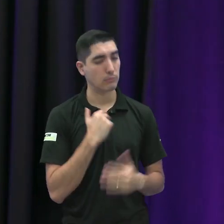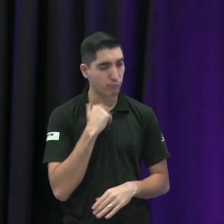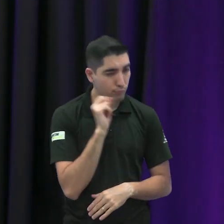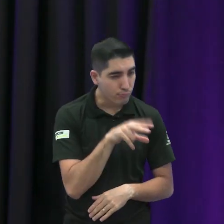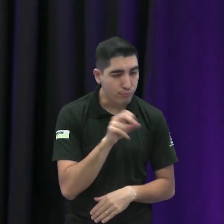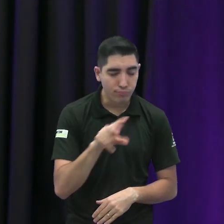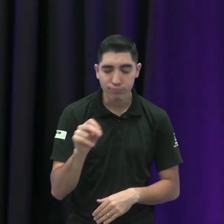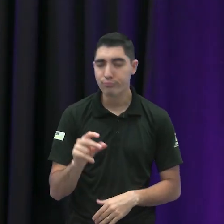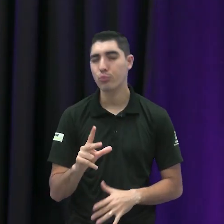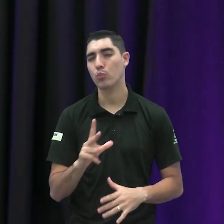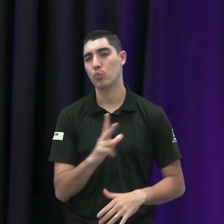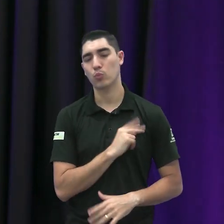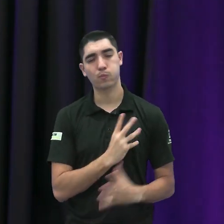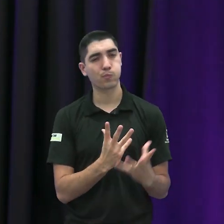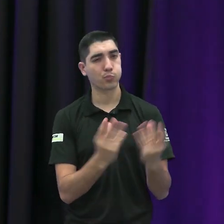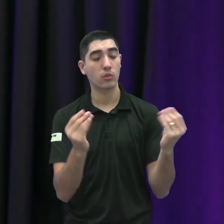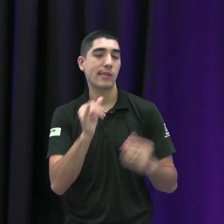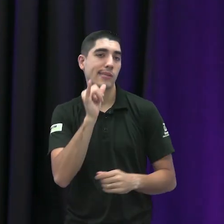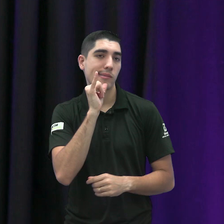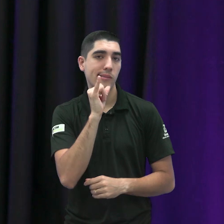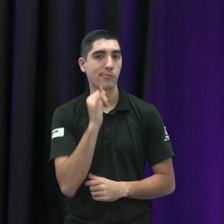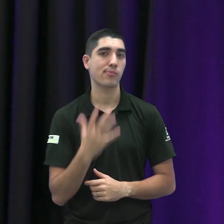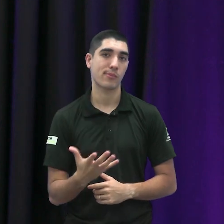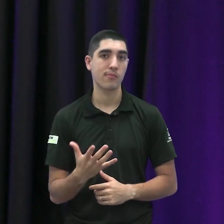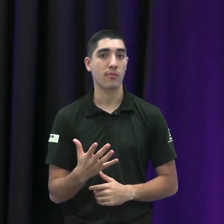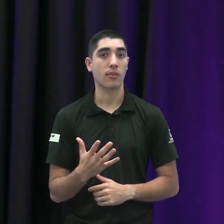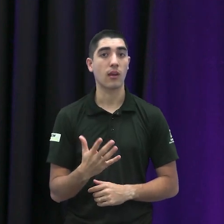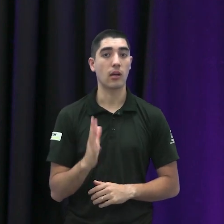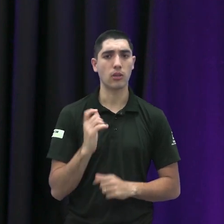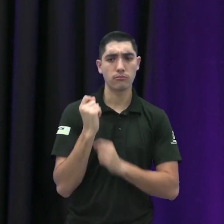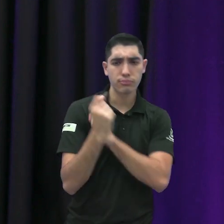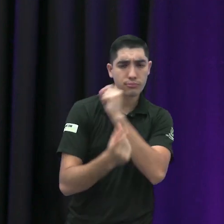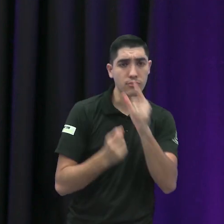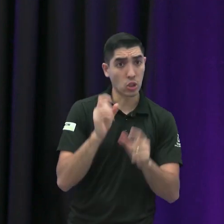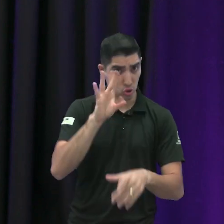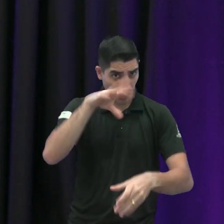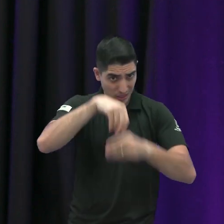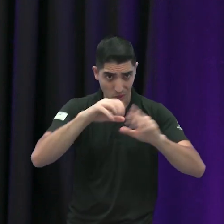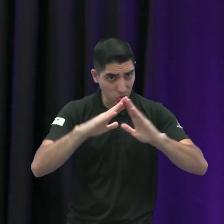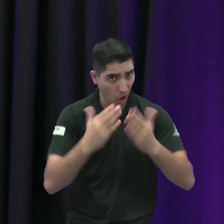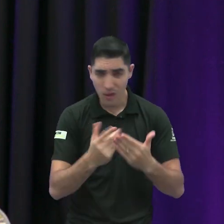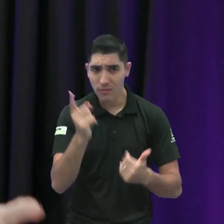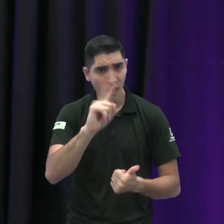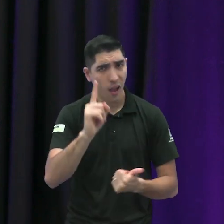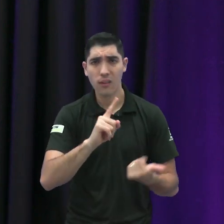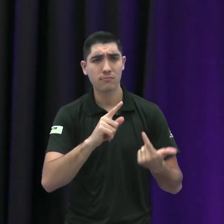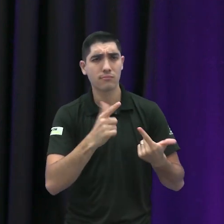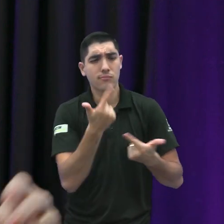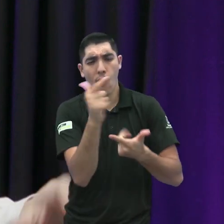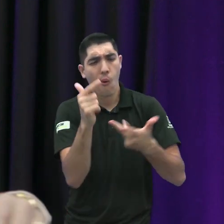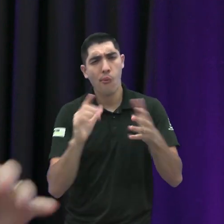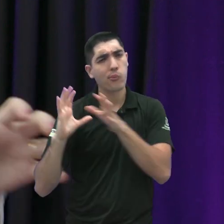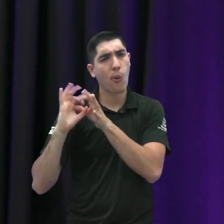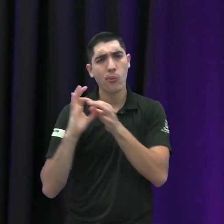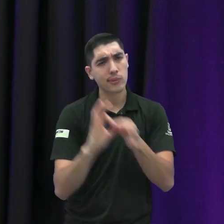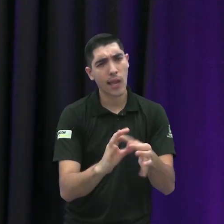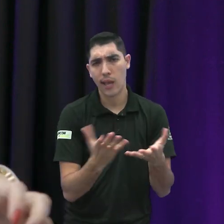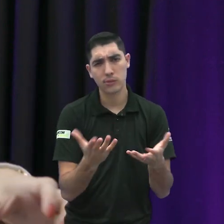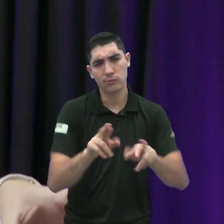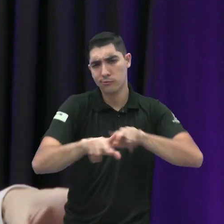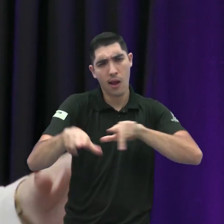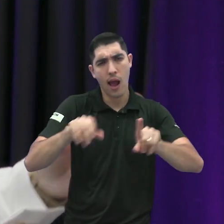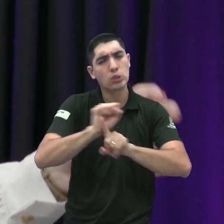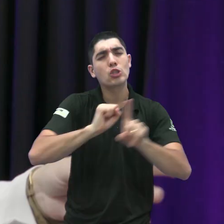reprimem. Então, acontece muito, tá? Fatos, por exemplo, assim, de casos também, não só em escola, né? Em vários